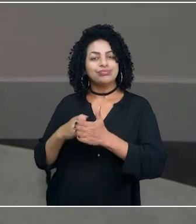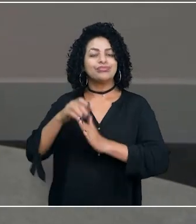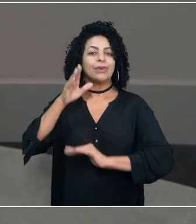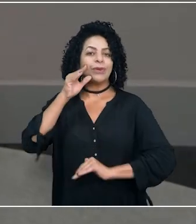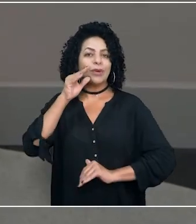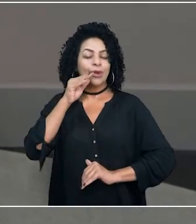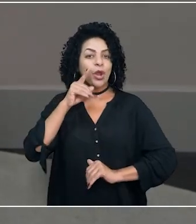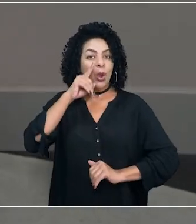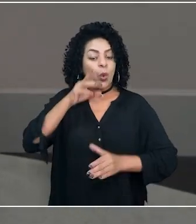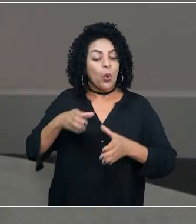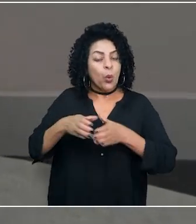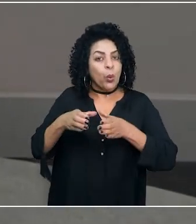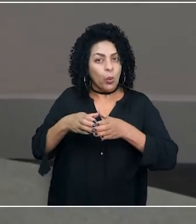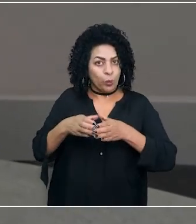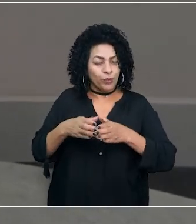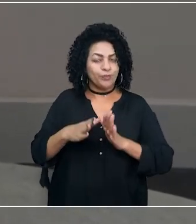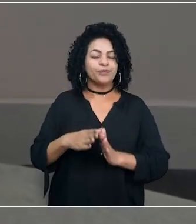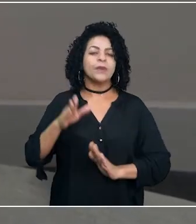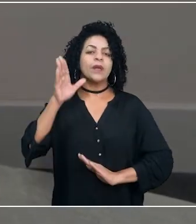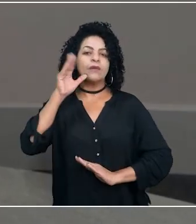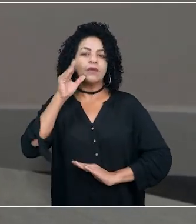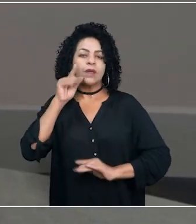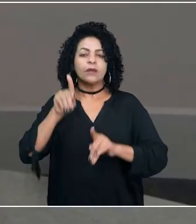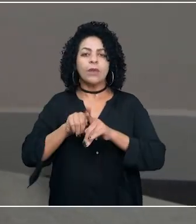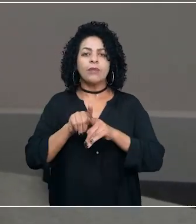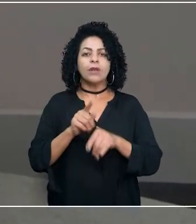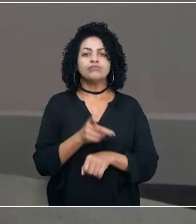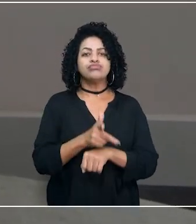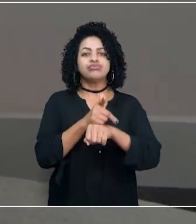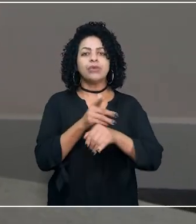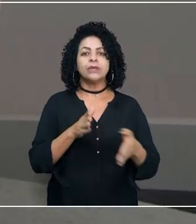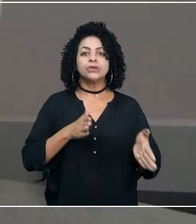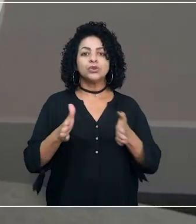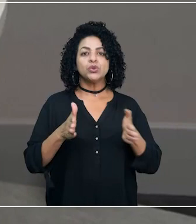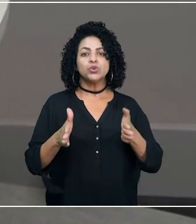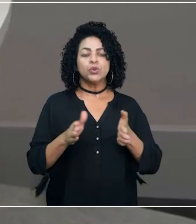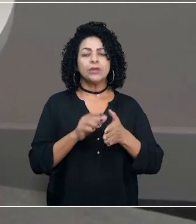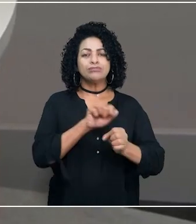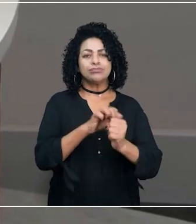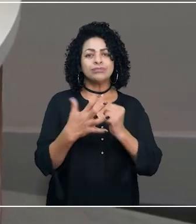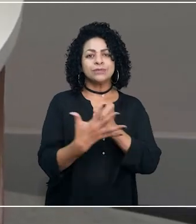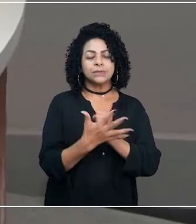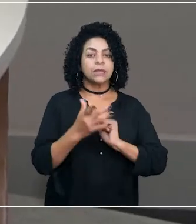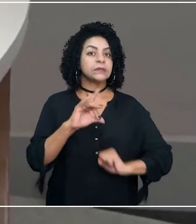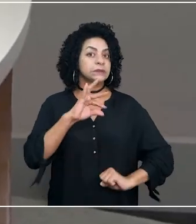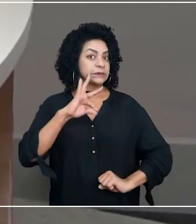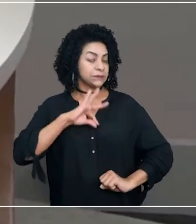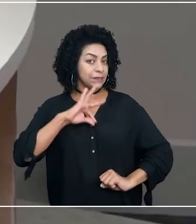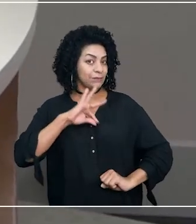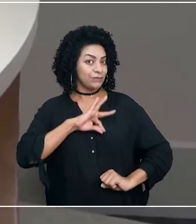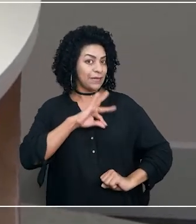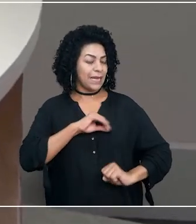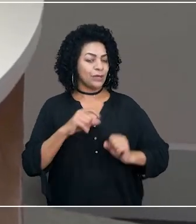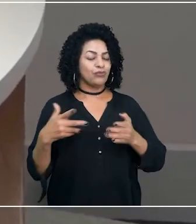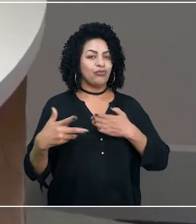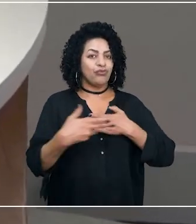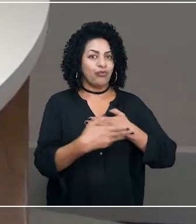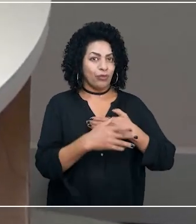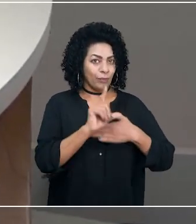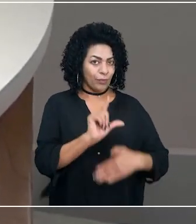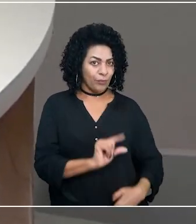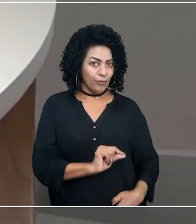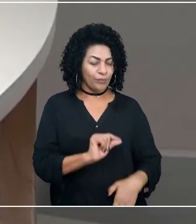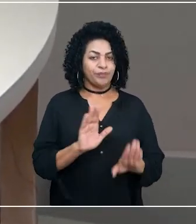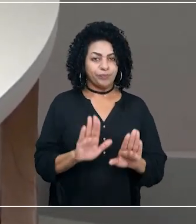grupo de risco da covid-19 os empregados trabalharam remotamente durante a pandemia e tiveram a parcela suprimida do